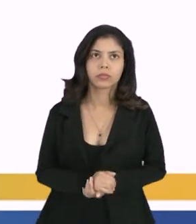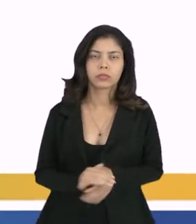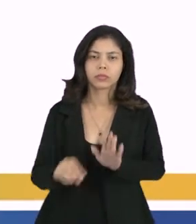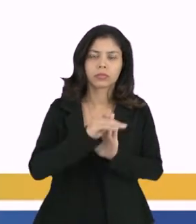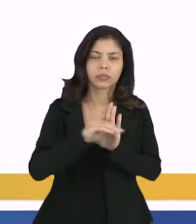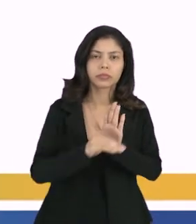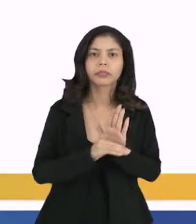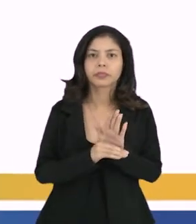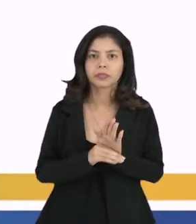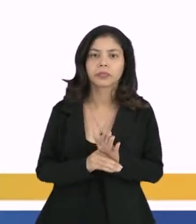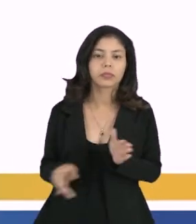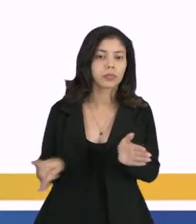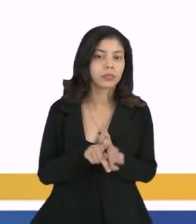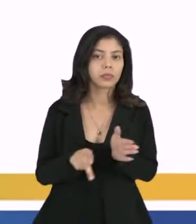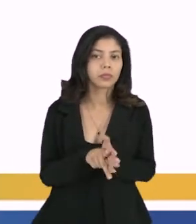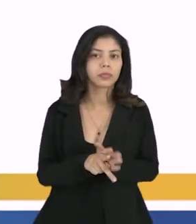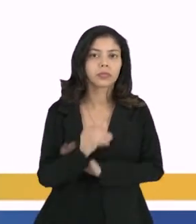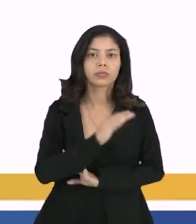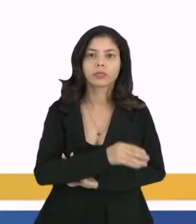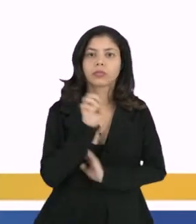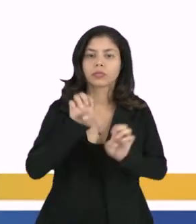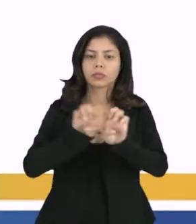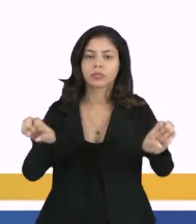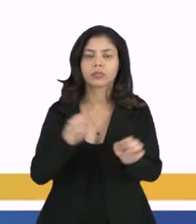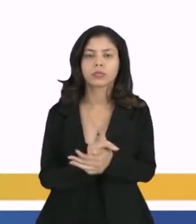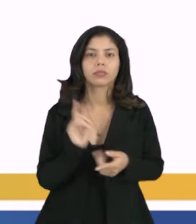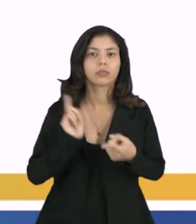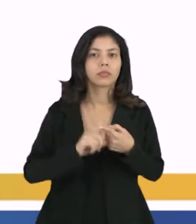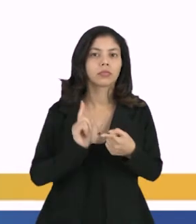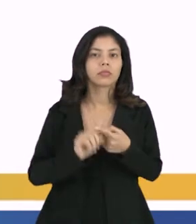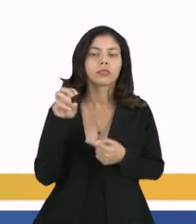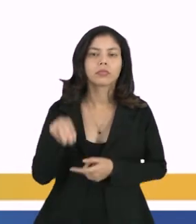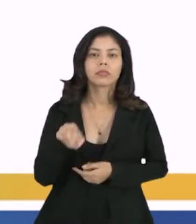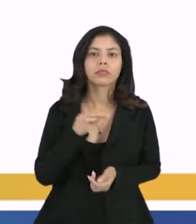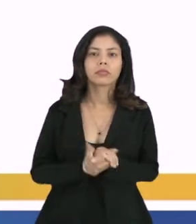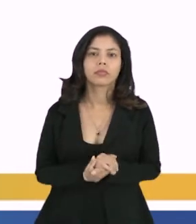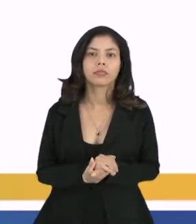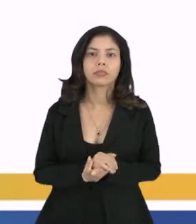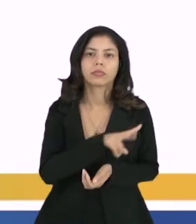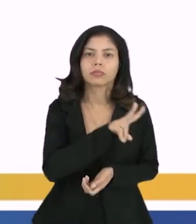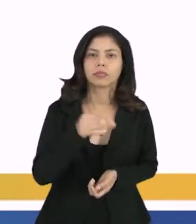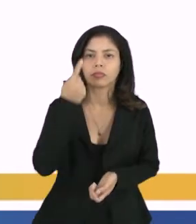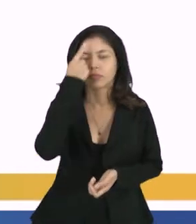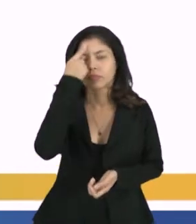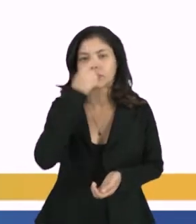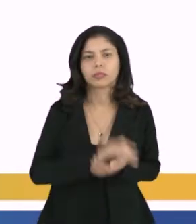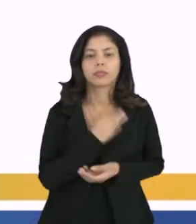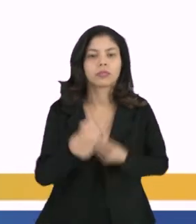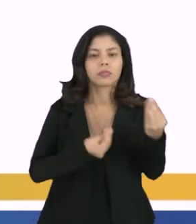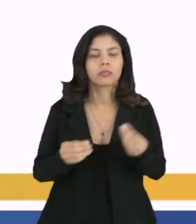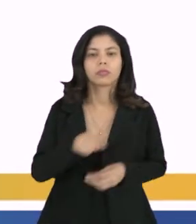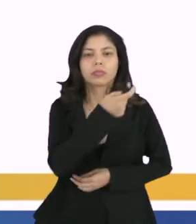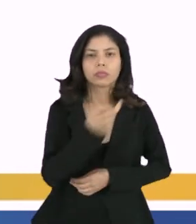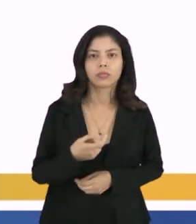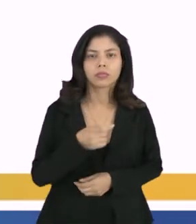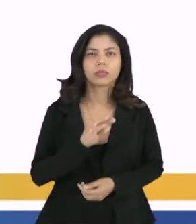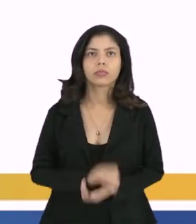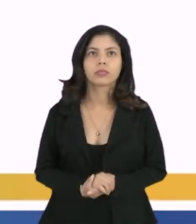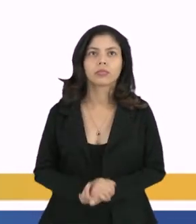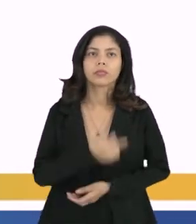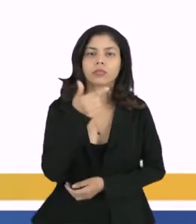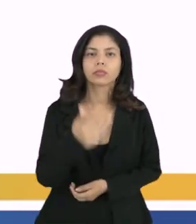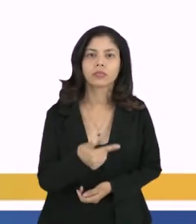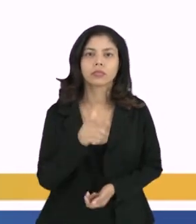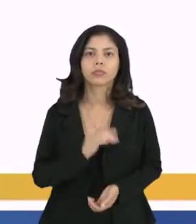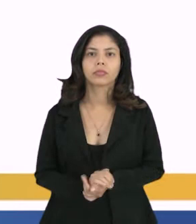é uma solução dessa equação, a primeira componente, que é m, você já deve pensar como sendo o valor de x. E a